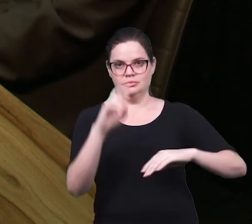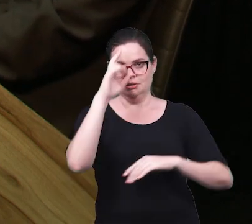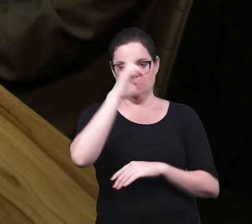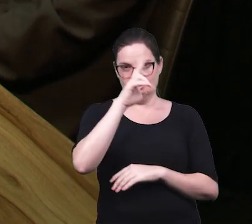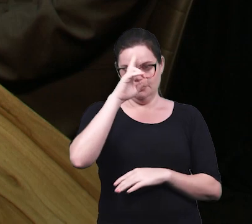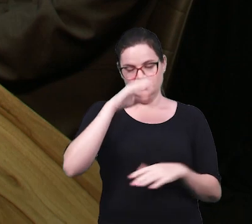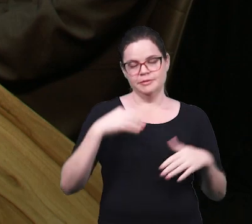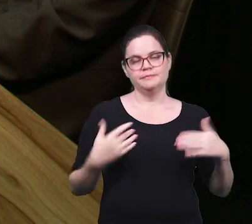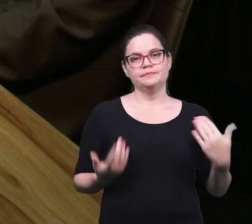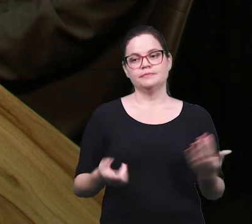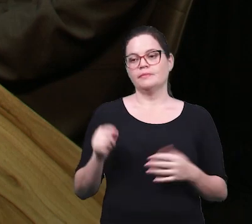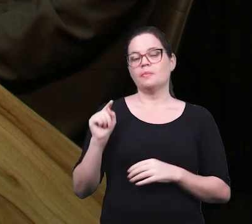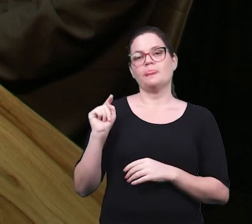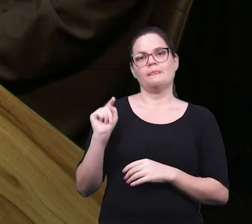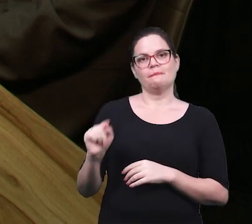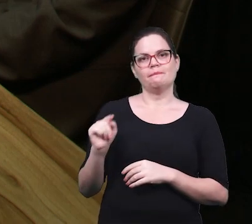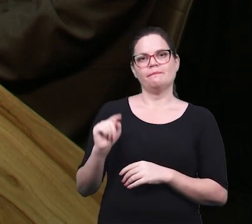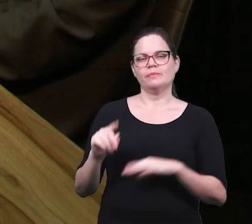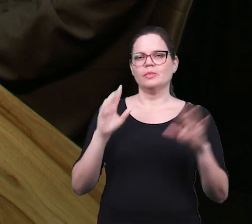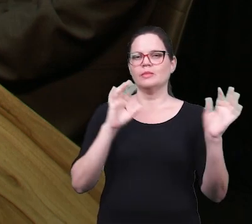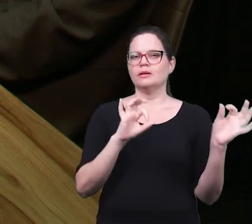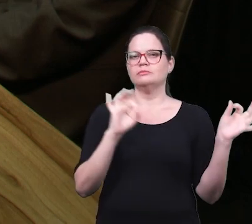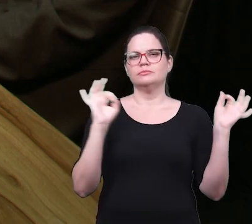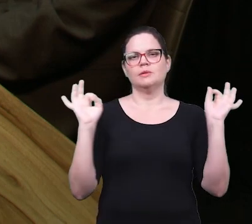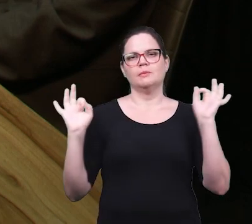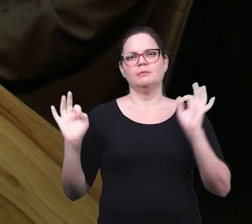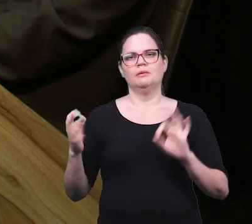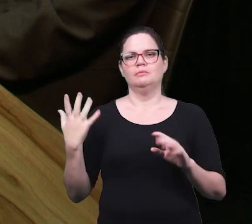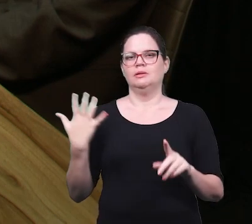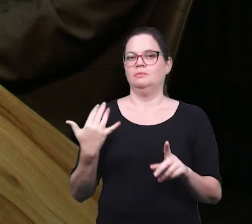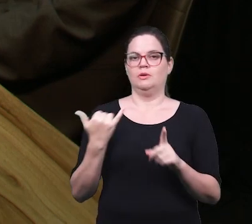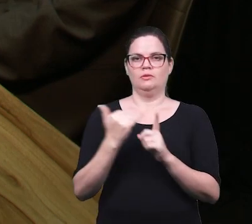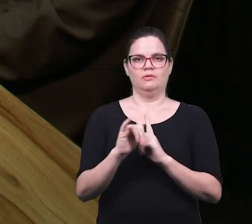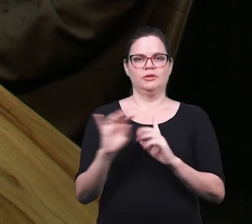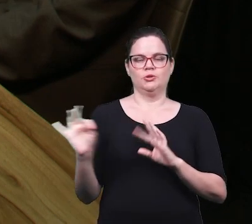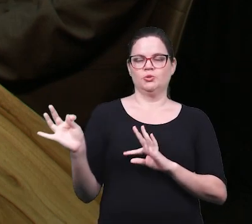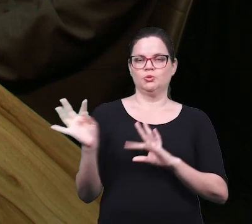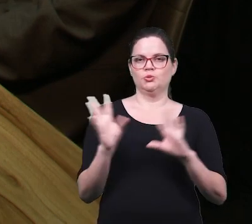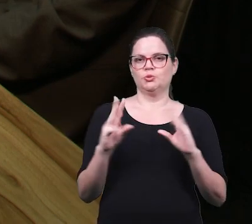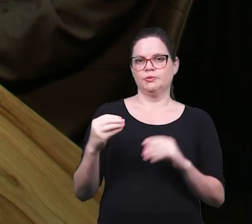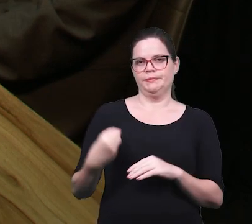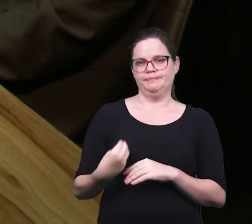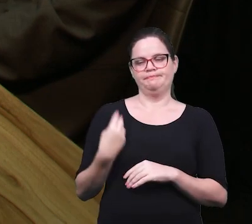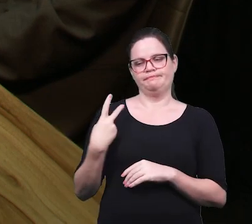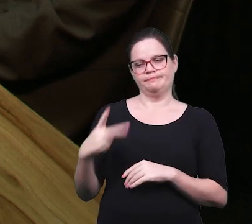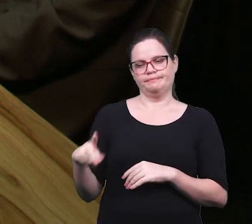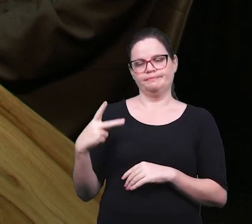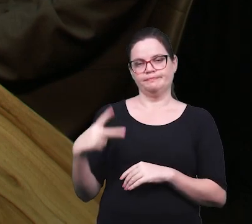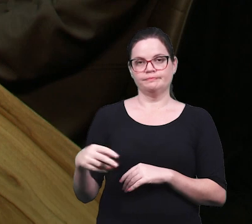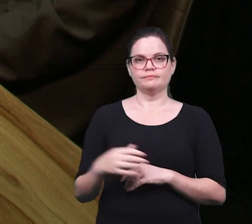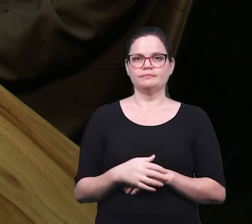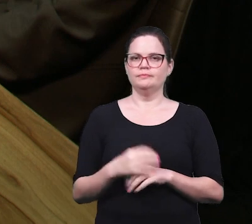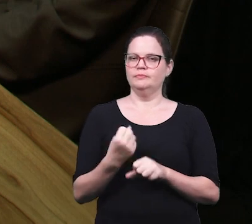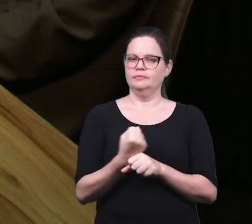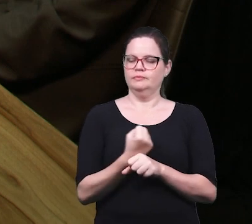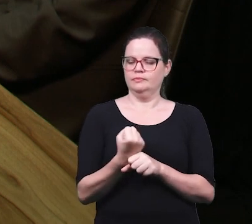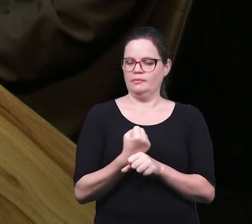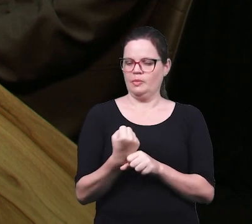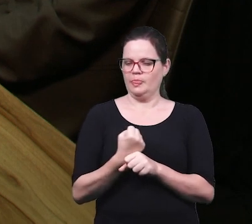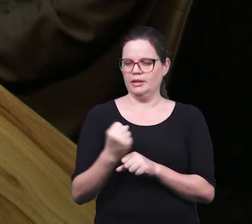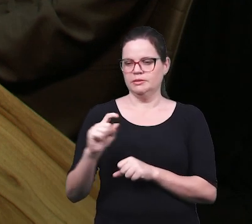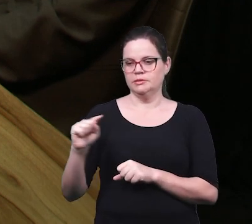assim, ele acompanhando o profético acontecendo na vida dele, né? Tantos anos